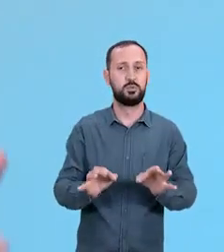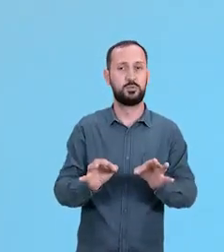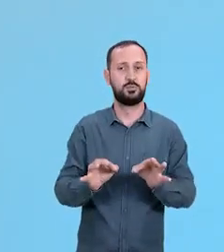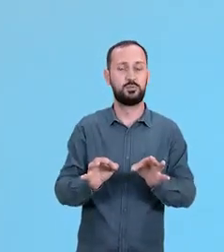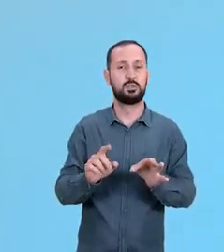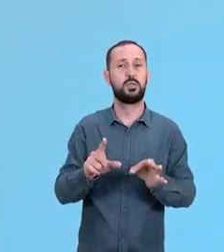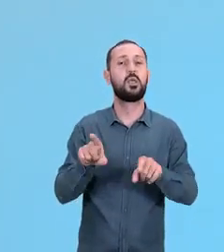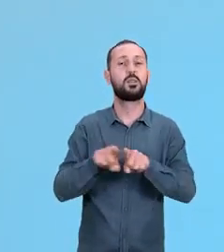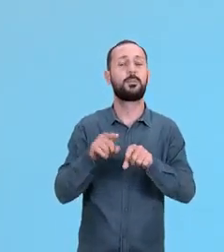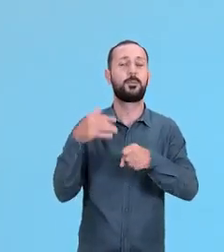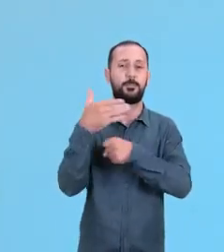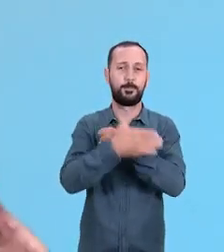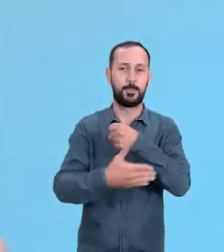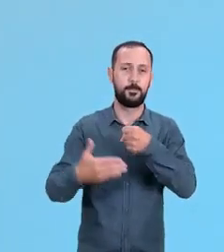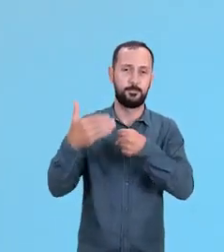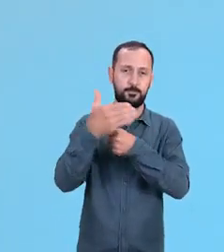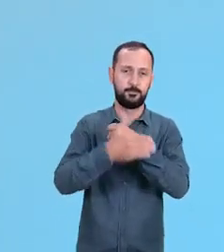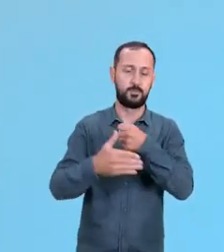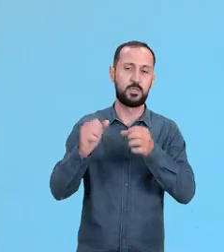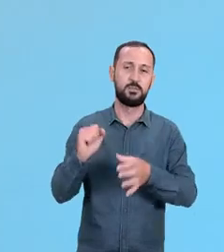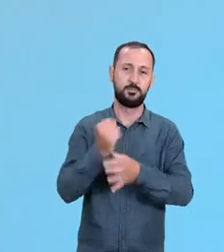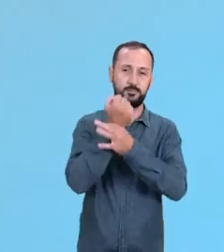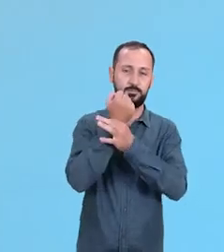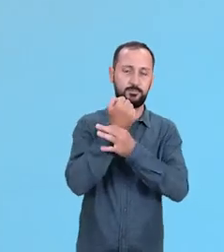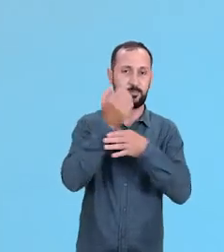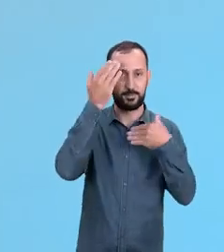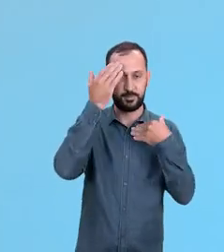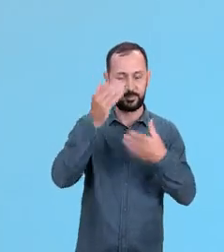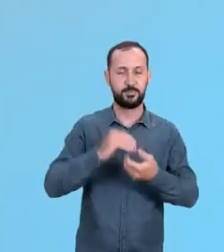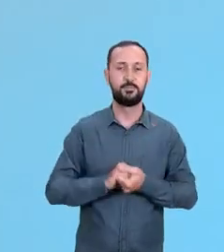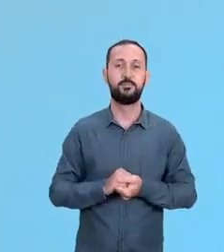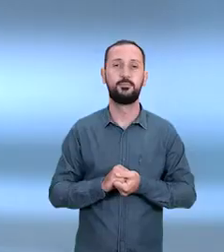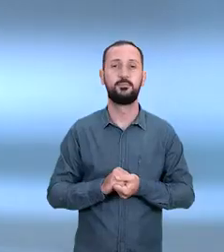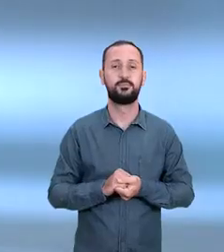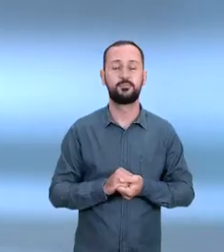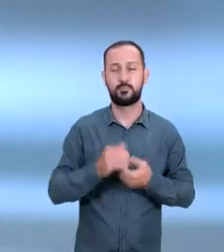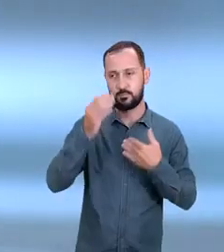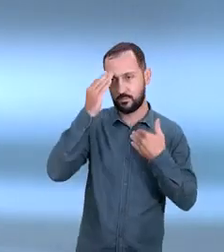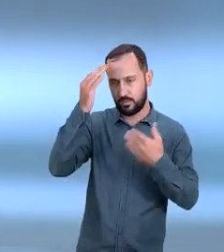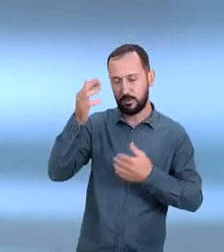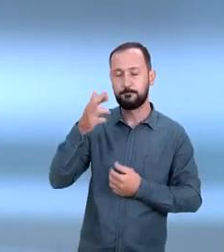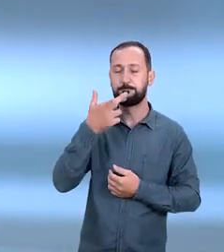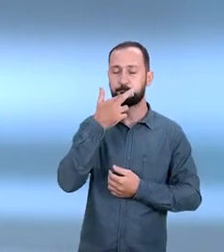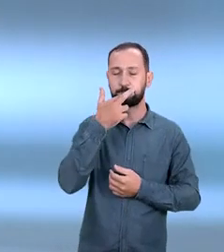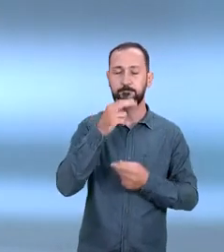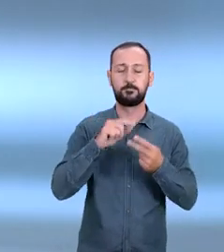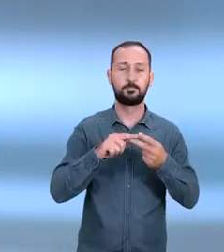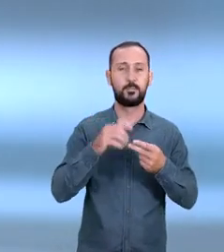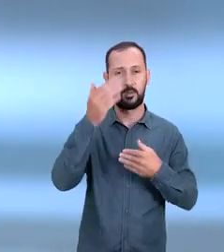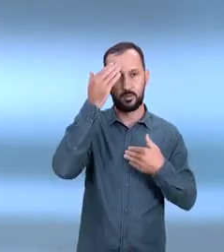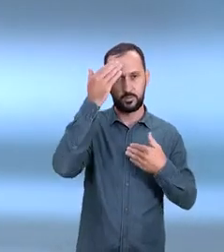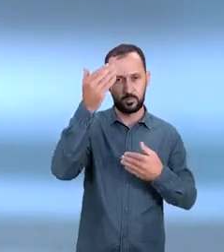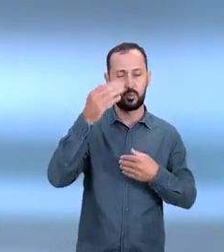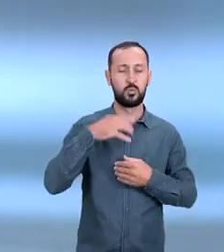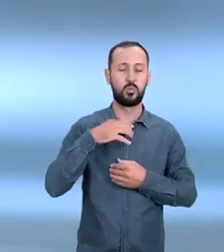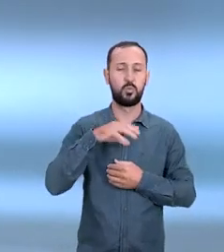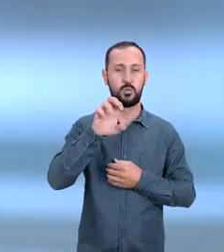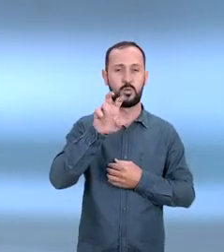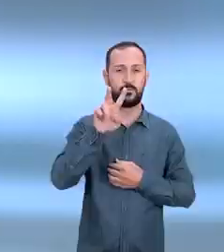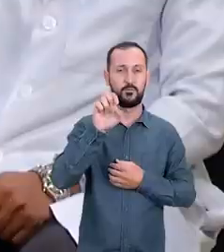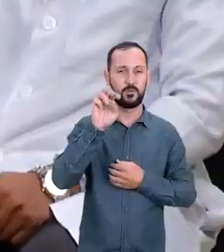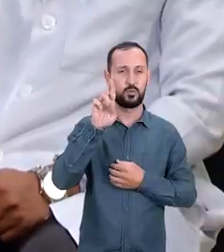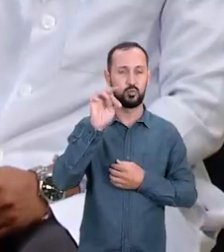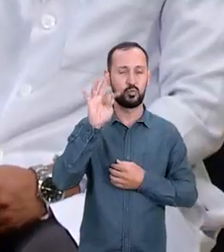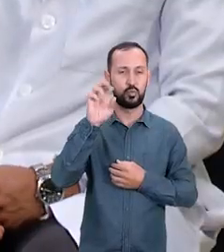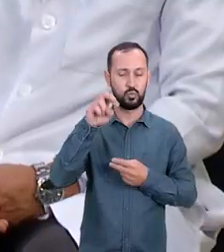mais protegida e mais segura. Muito obrigado. Agradecemos ao deputado Renato Câmara, quero agradecer ao doutor Everton